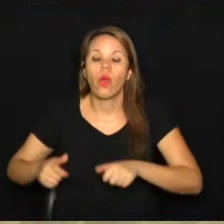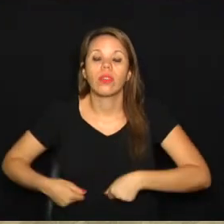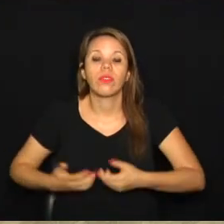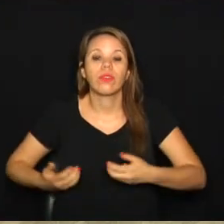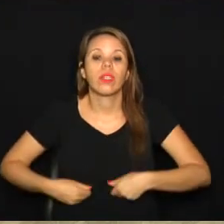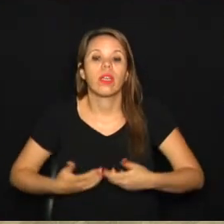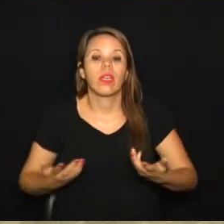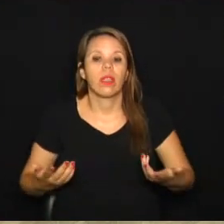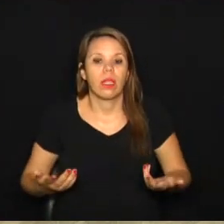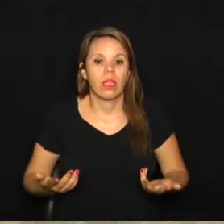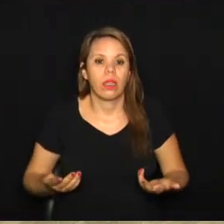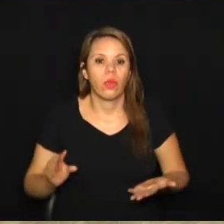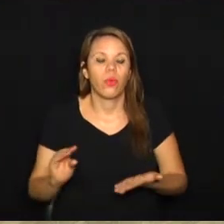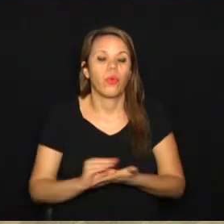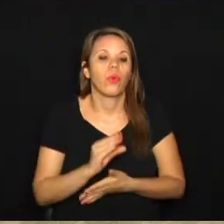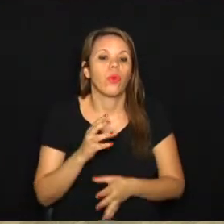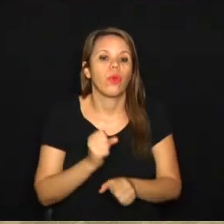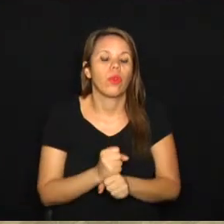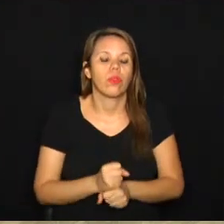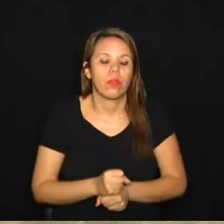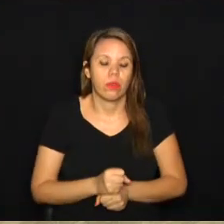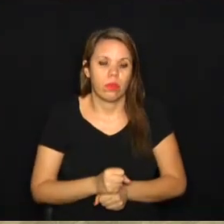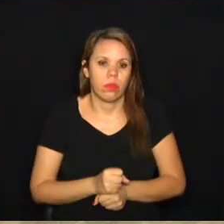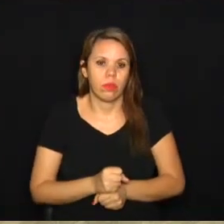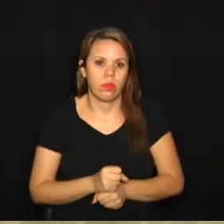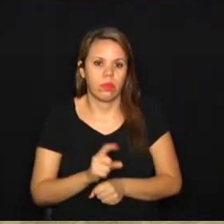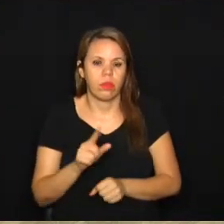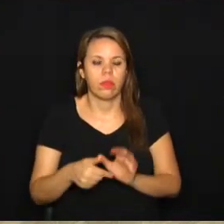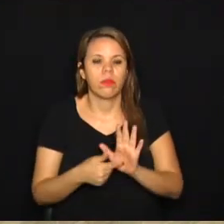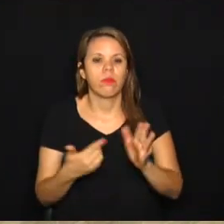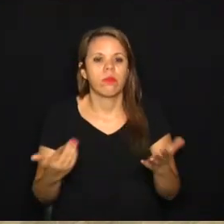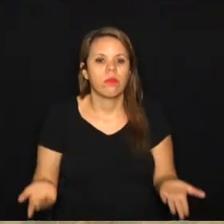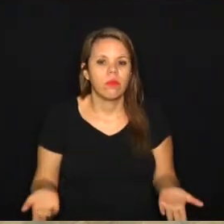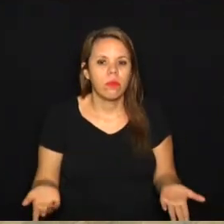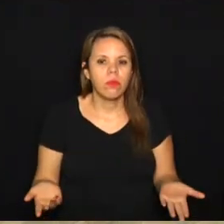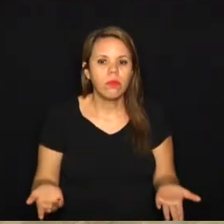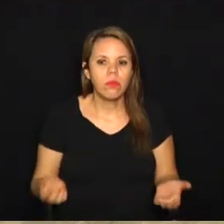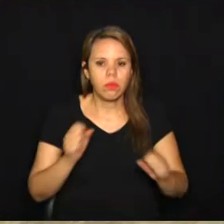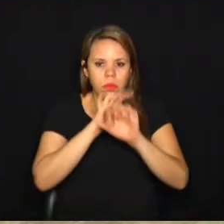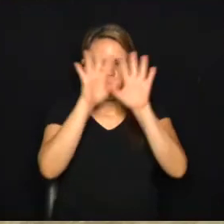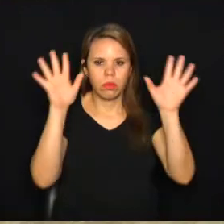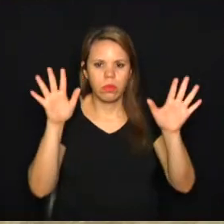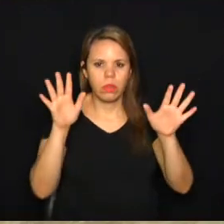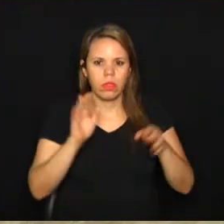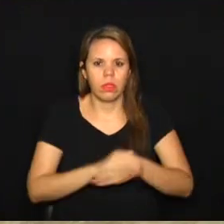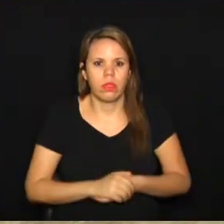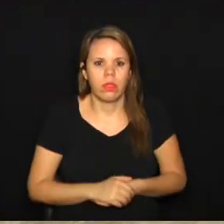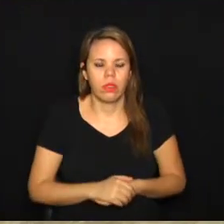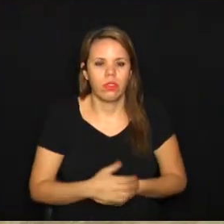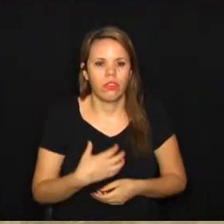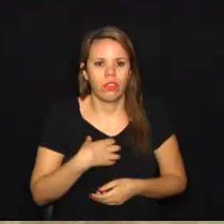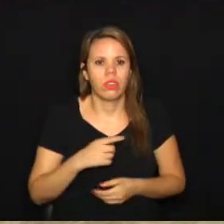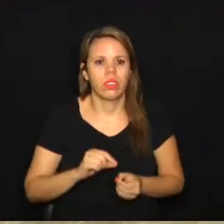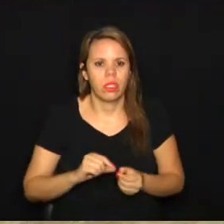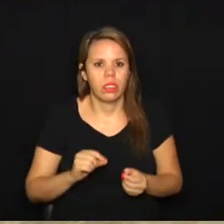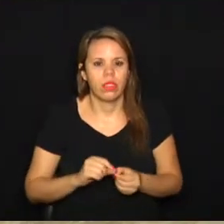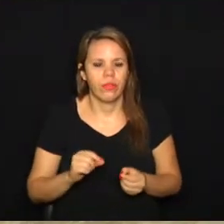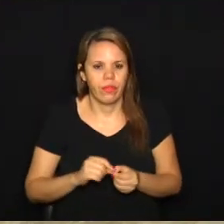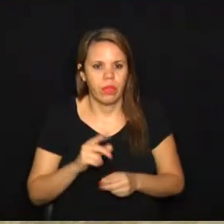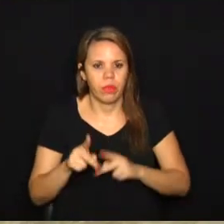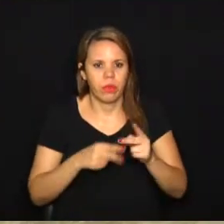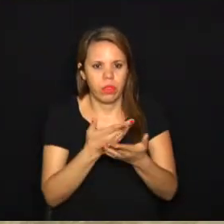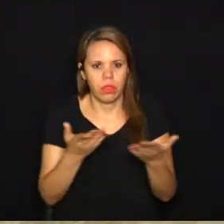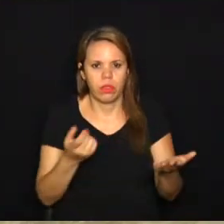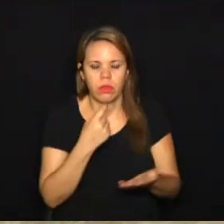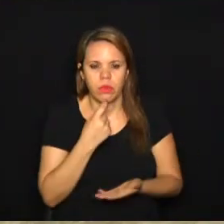o orçamento e isso daí mostra a transparência da maneira que tem que ser feita para a população